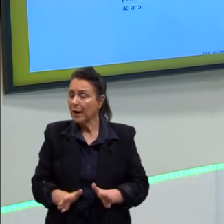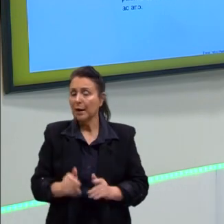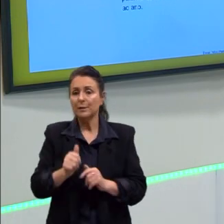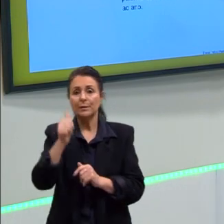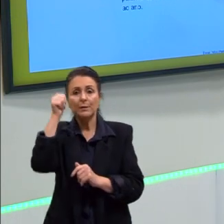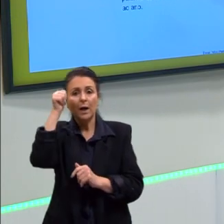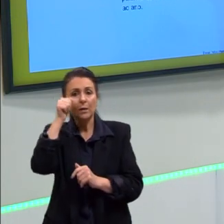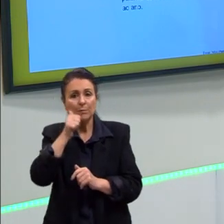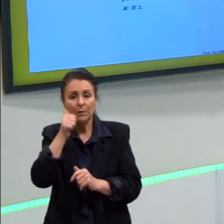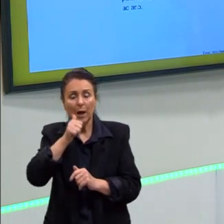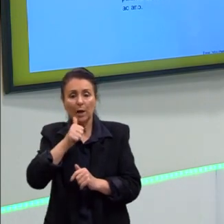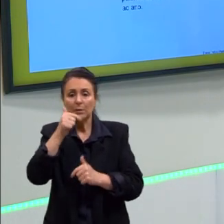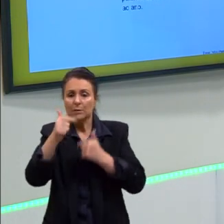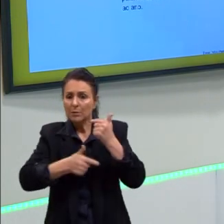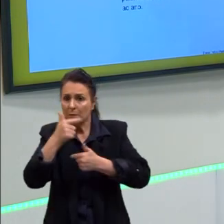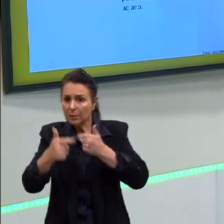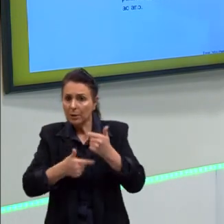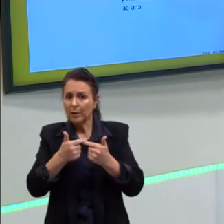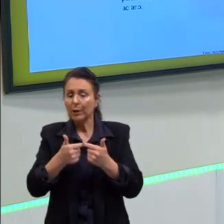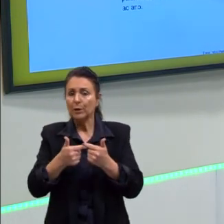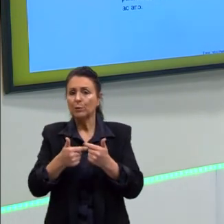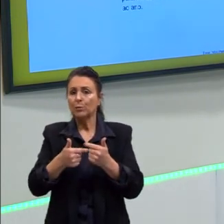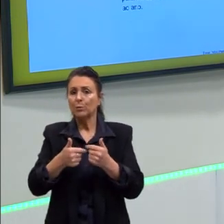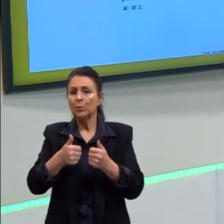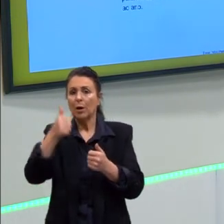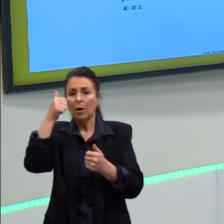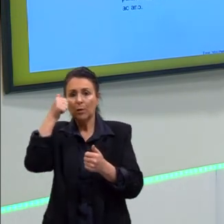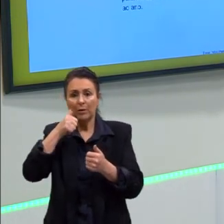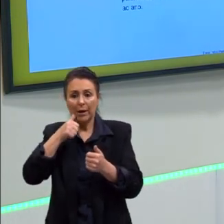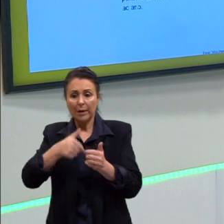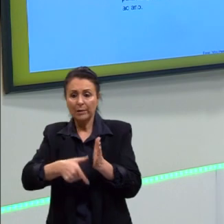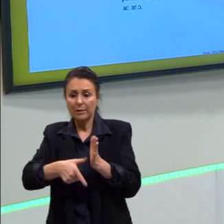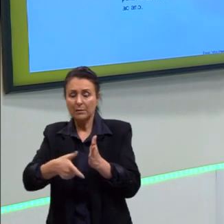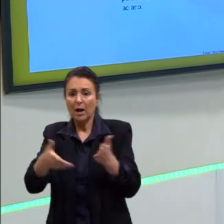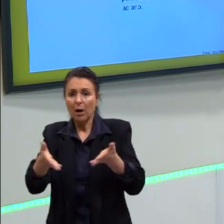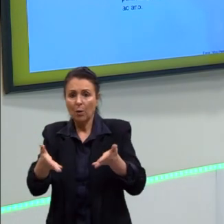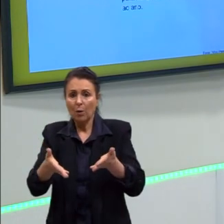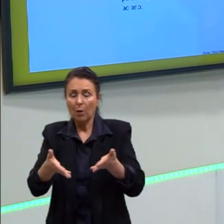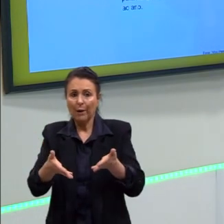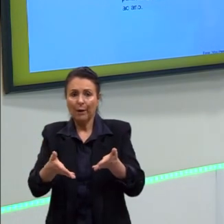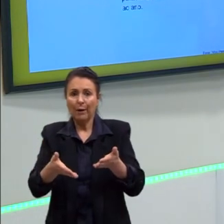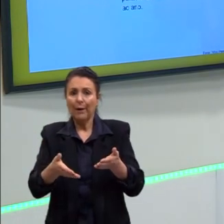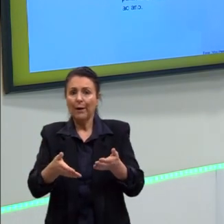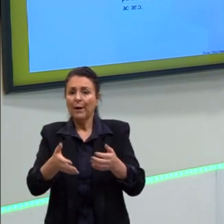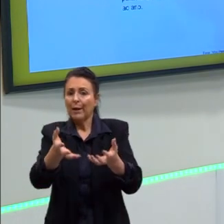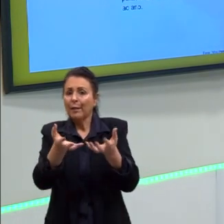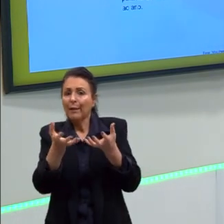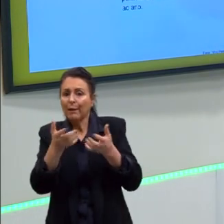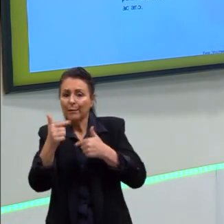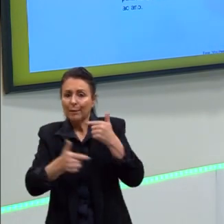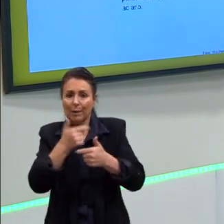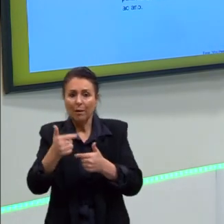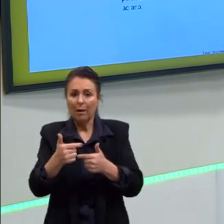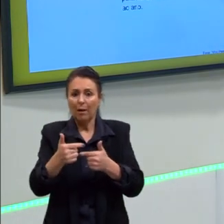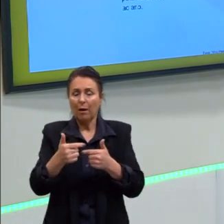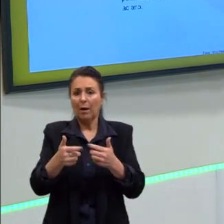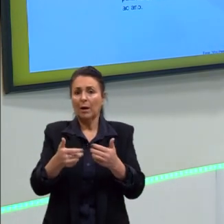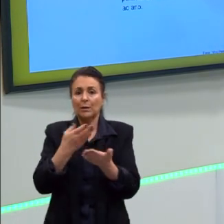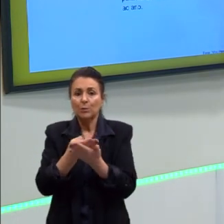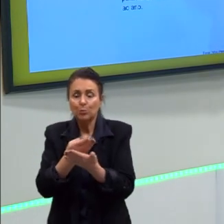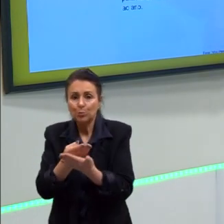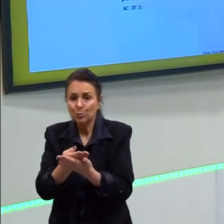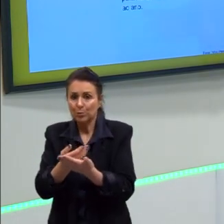de trabalho elas estão priorizando antes da em vez de o priorizar a casa né agora elas estão em e os estudos